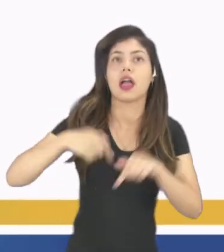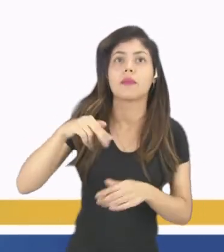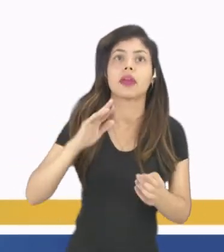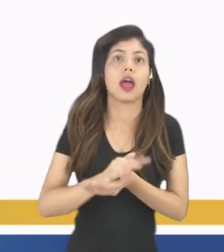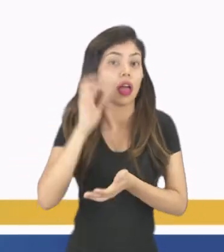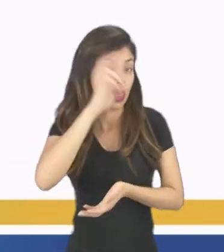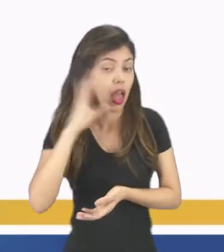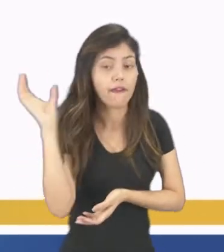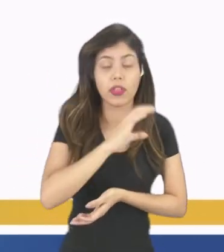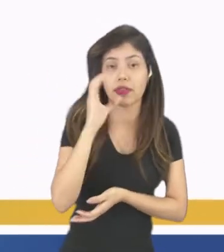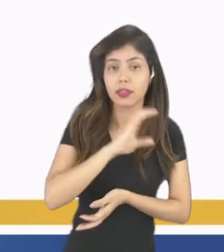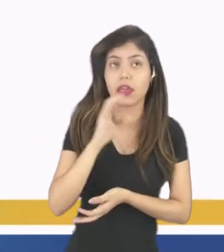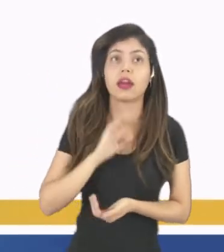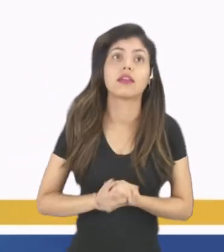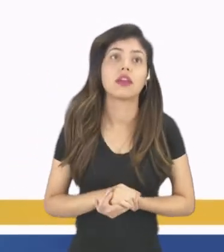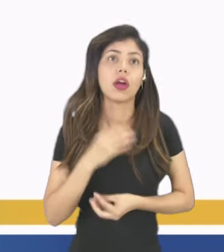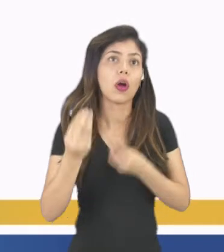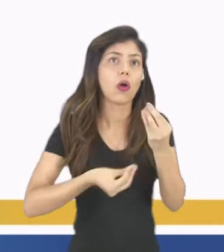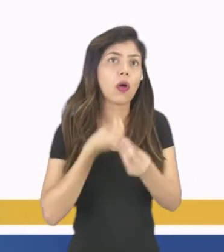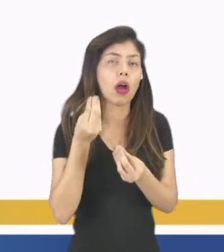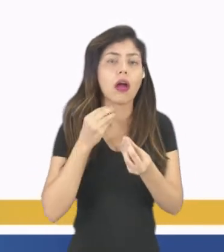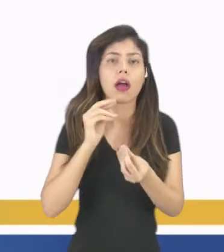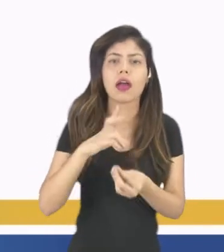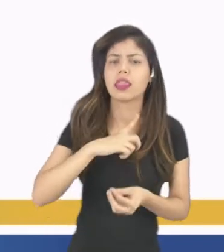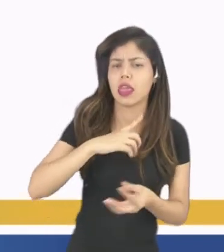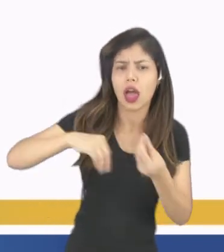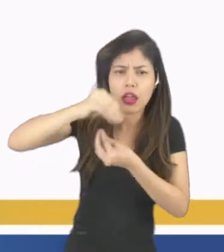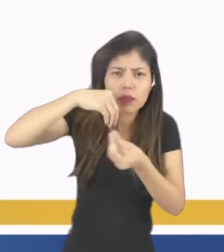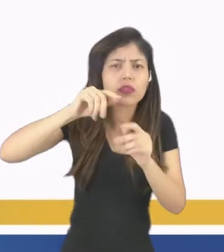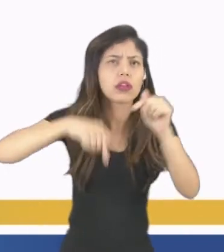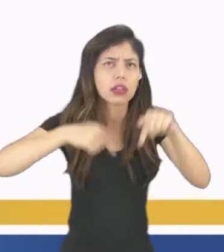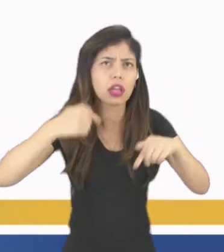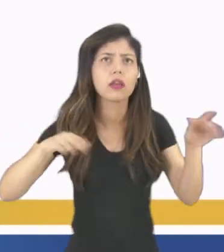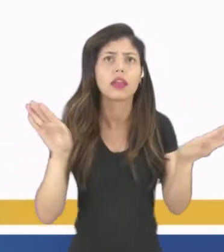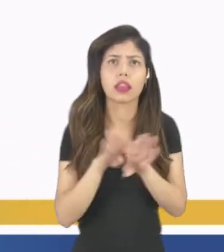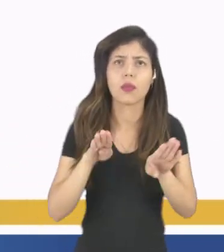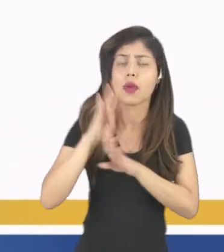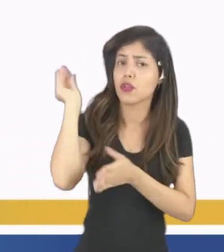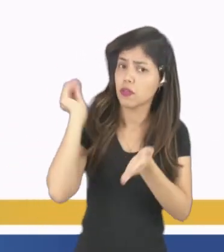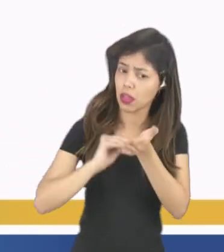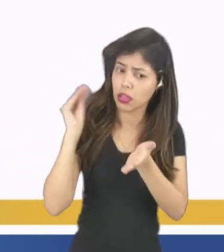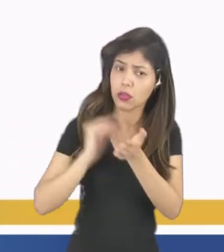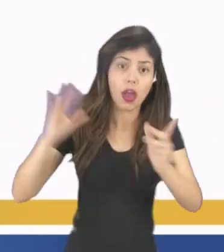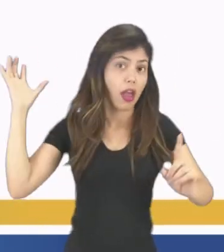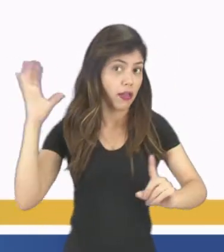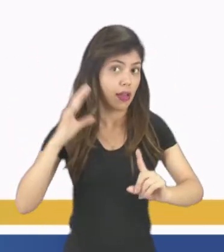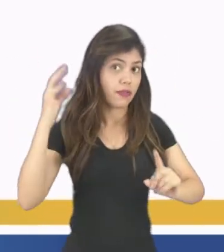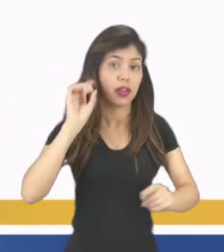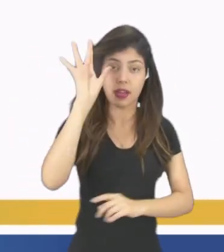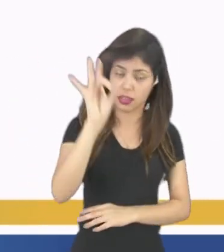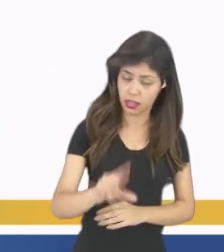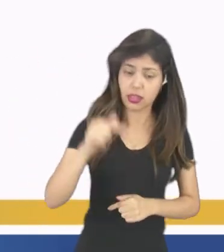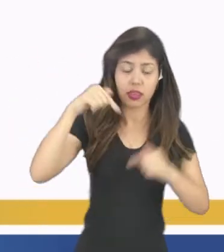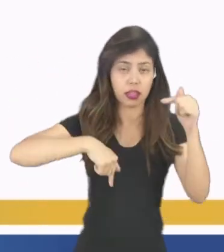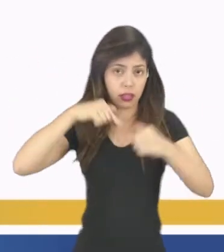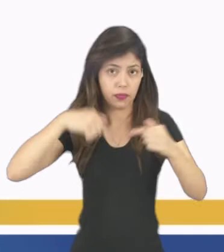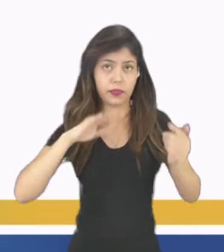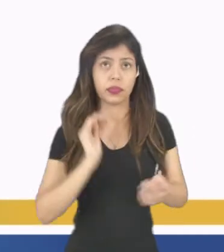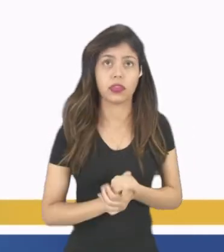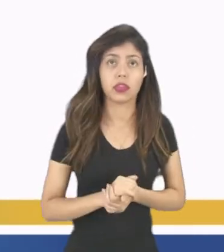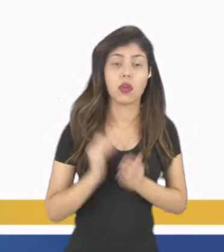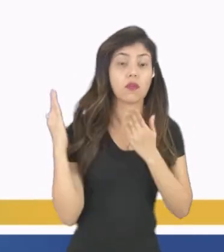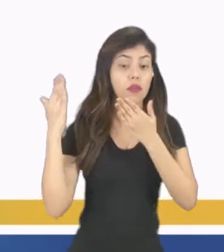que estuda a velocidade com que ocorrem as reações químicas e os fatores que a influenciam. Então, o